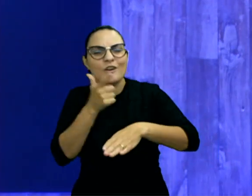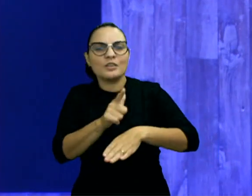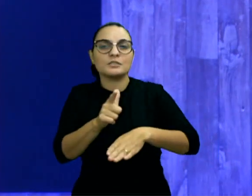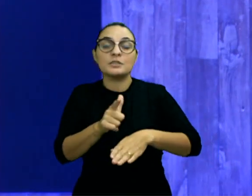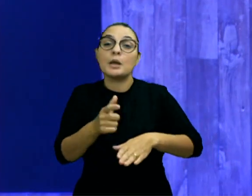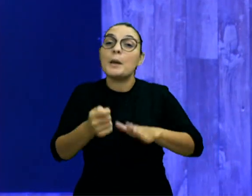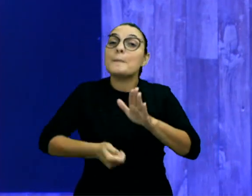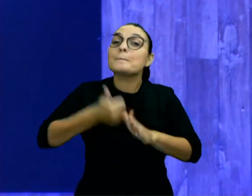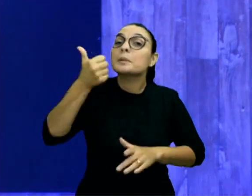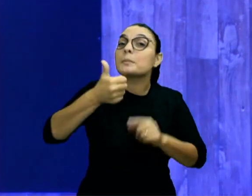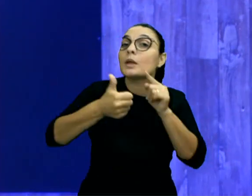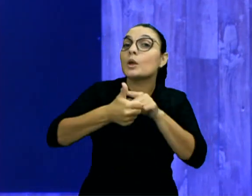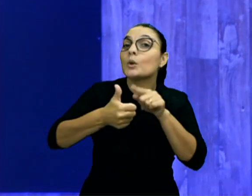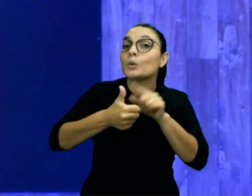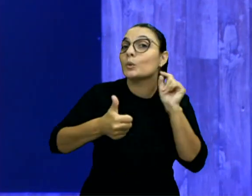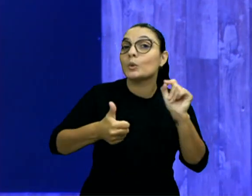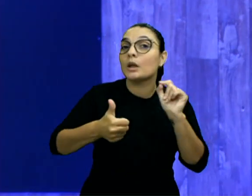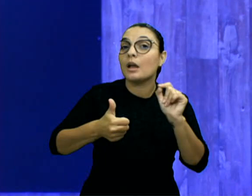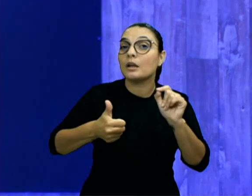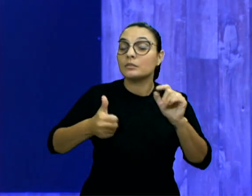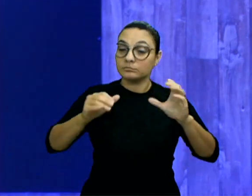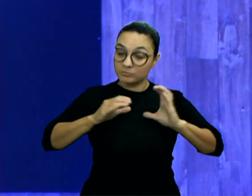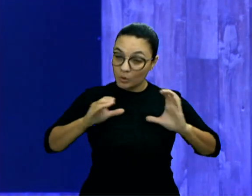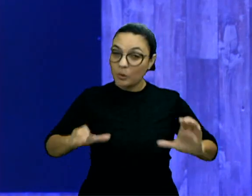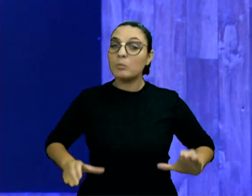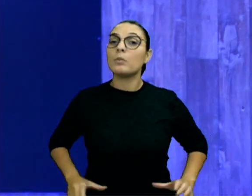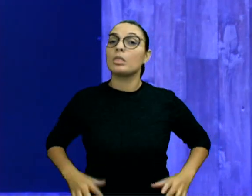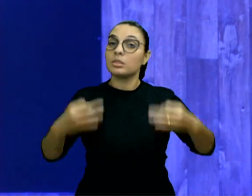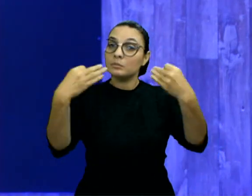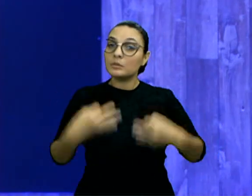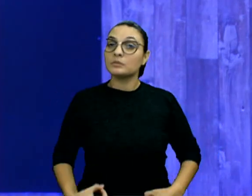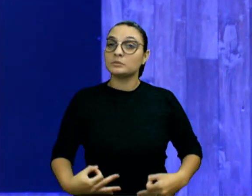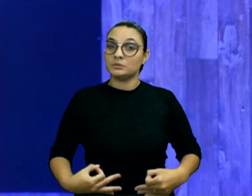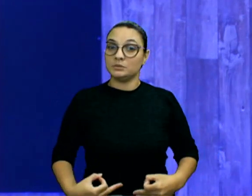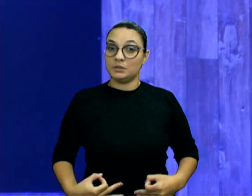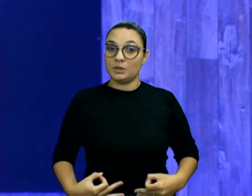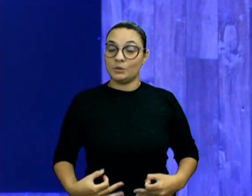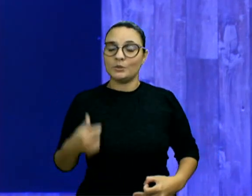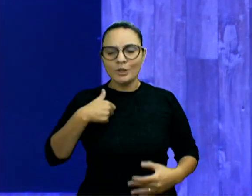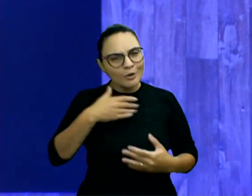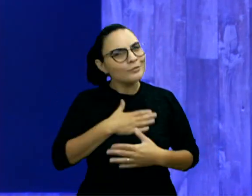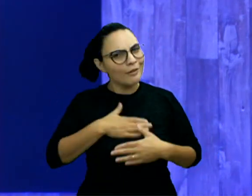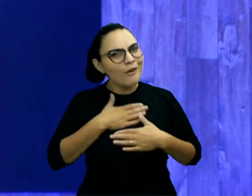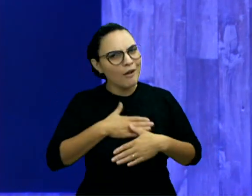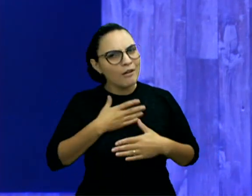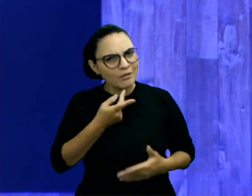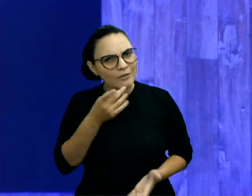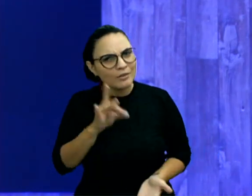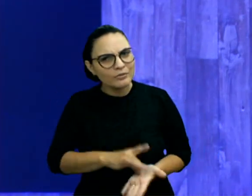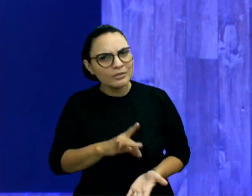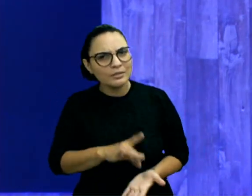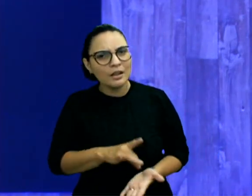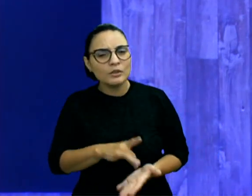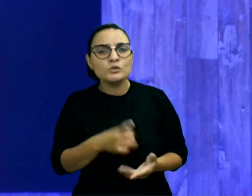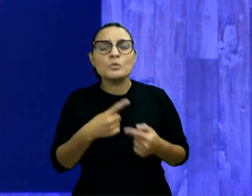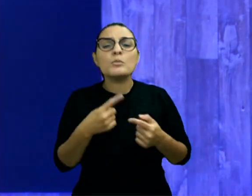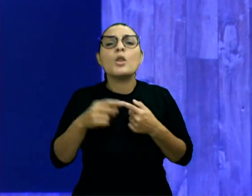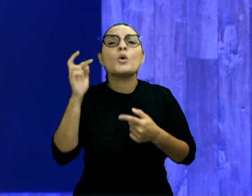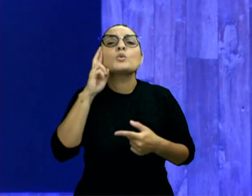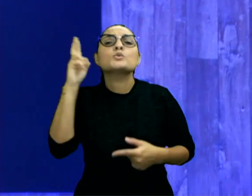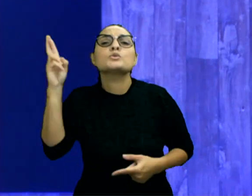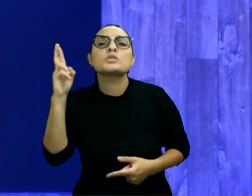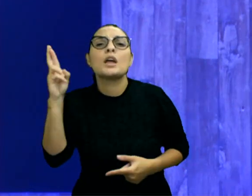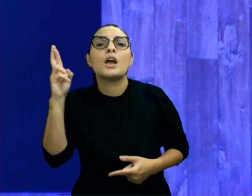Primeiro você precisa ter atitude. E eu gosto muito disso na palavra de Deus, porque o Senhor, ele não tem